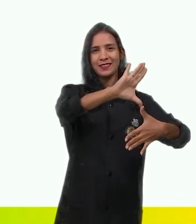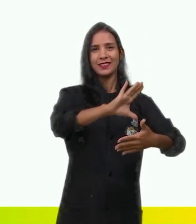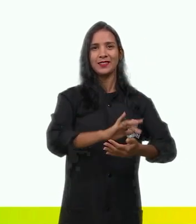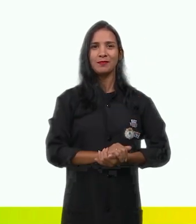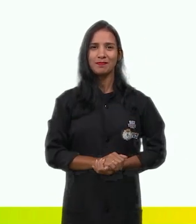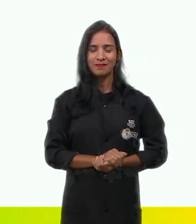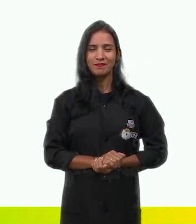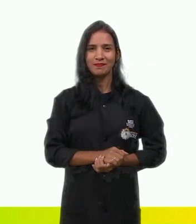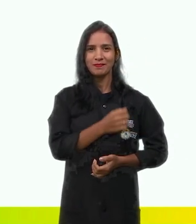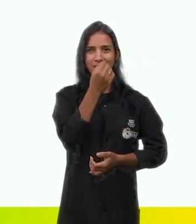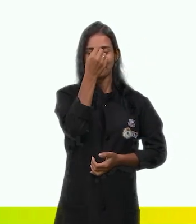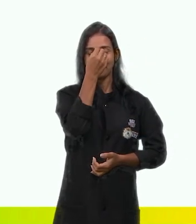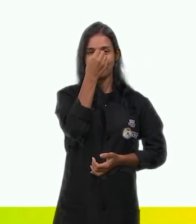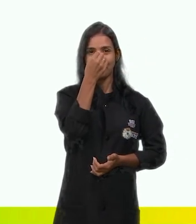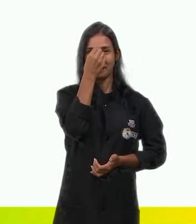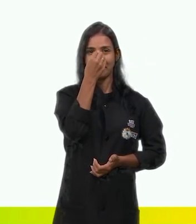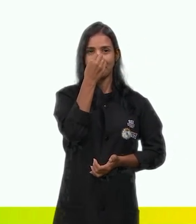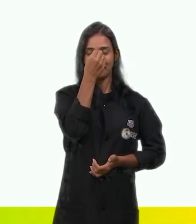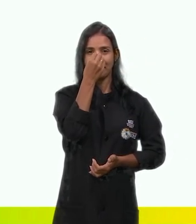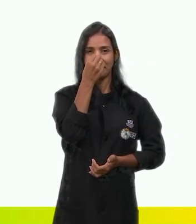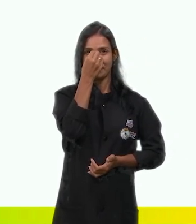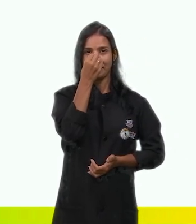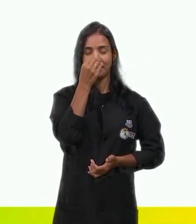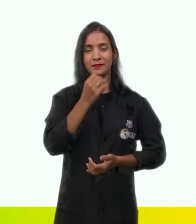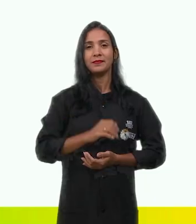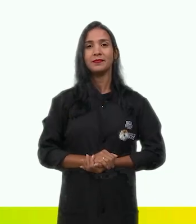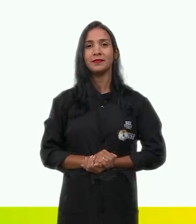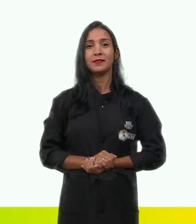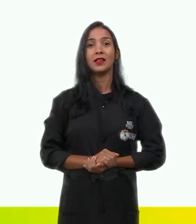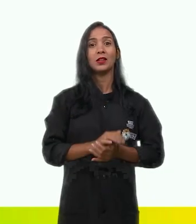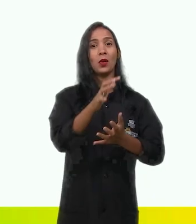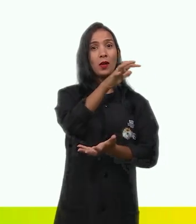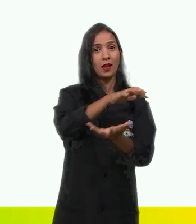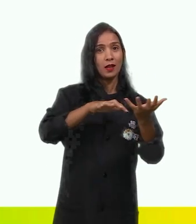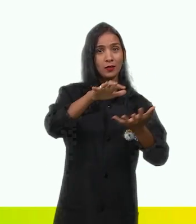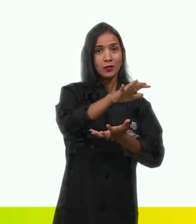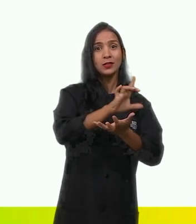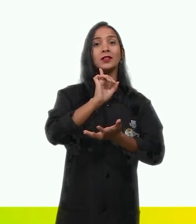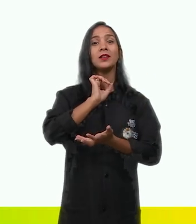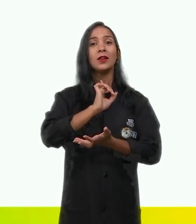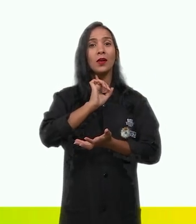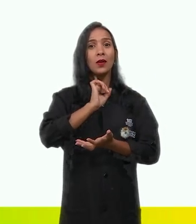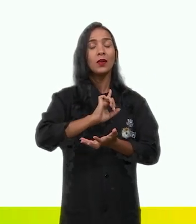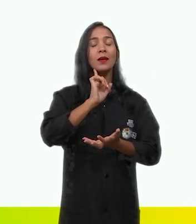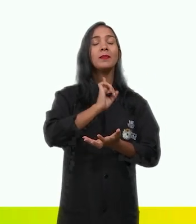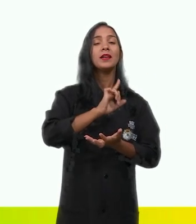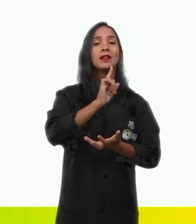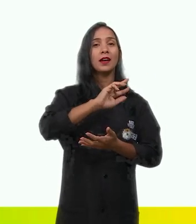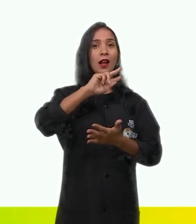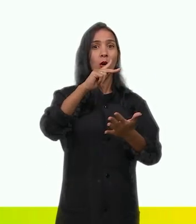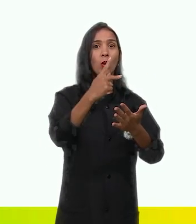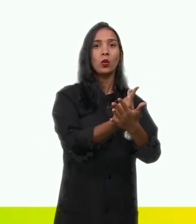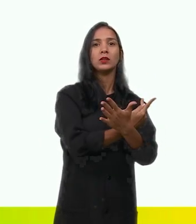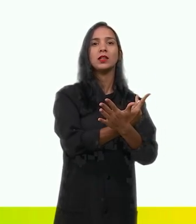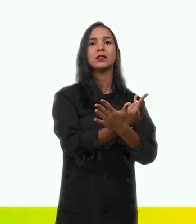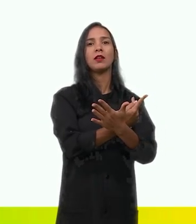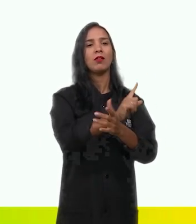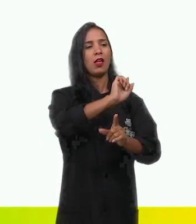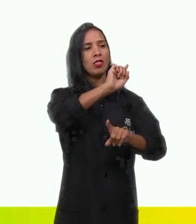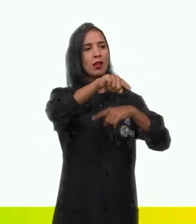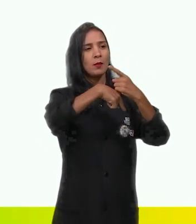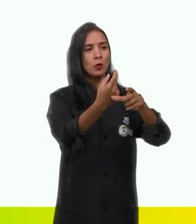Então, ficou assim, a Revolução Americana ocorreu em 1776 e resultou na independência das 13